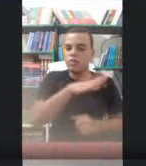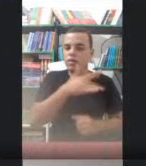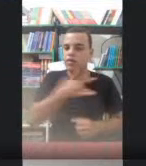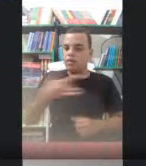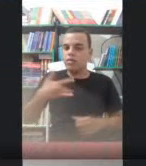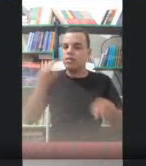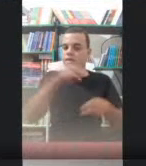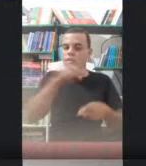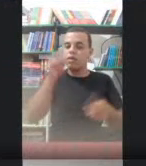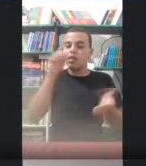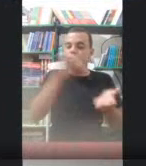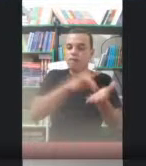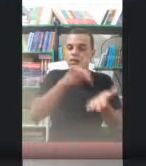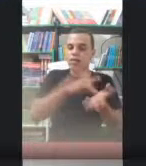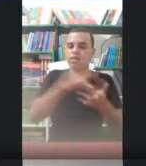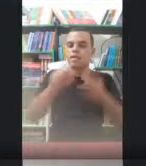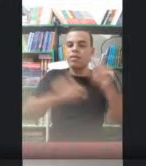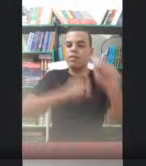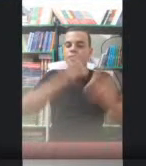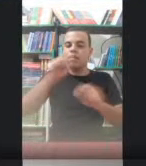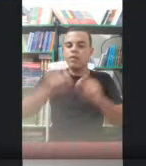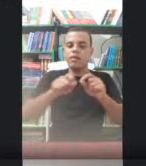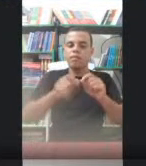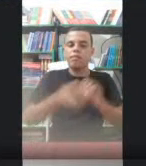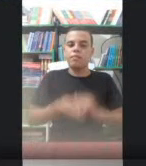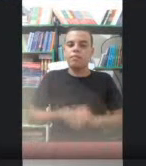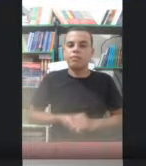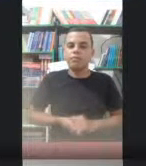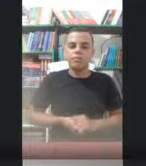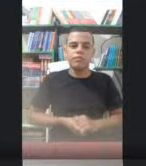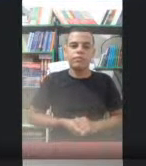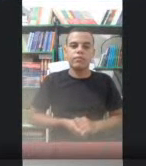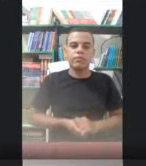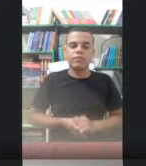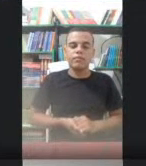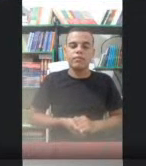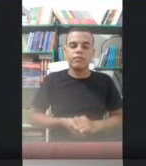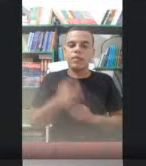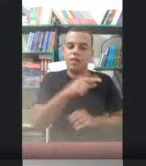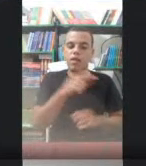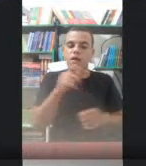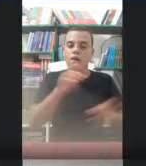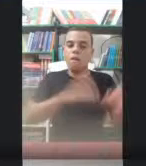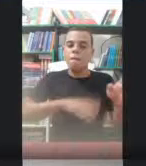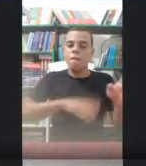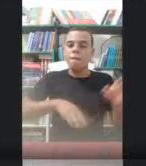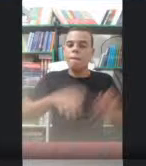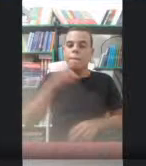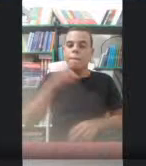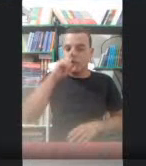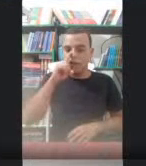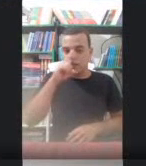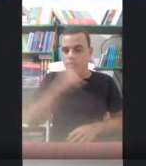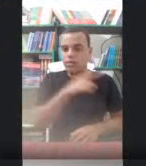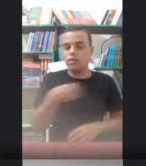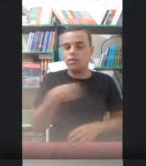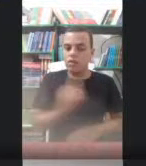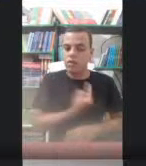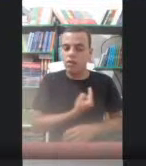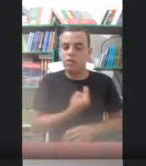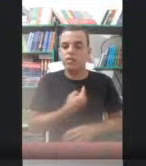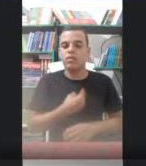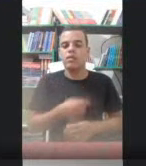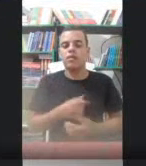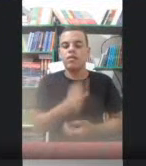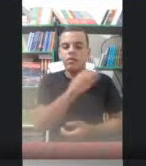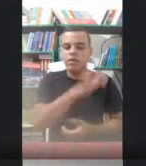verdade, cientificamente, os nossos riscos associados a essa prática são muito menores e quase que insignificantes face